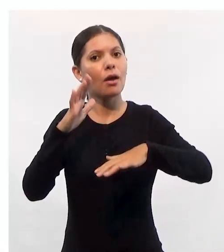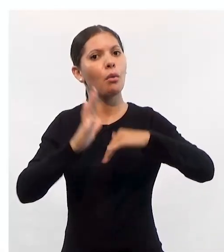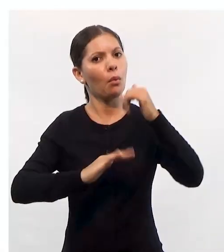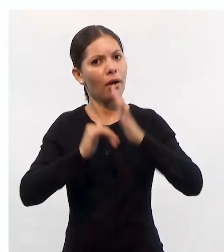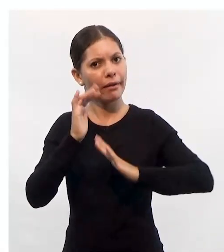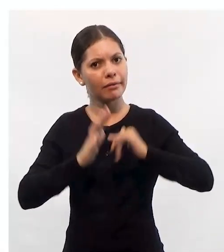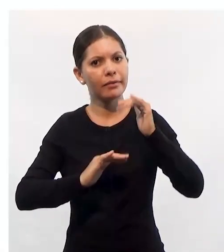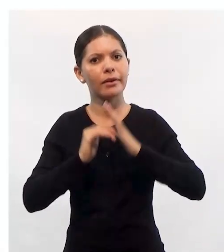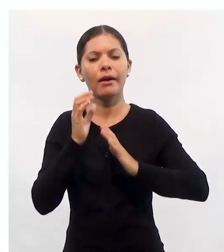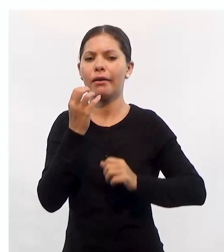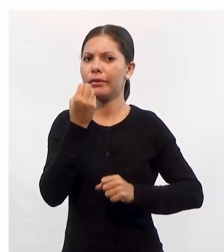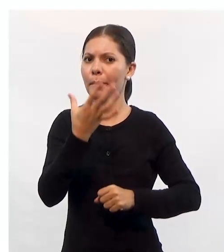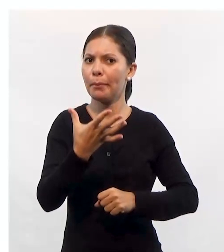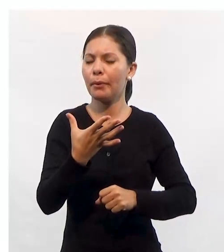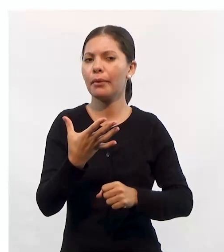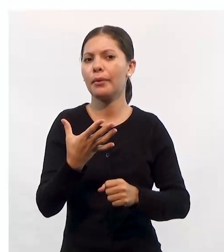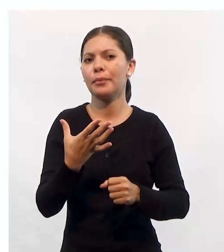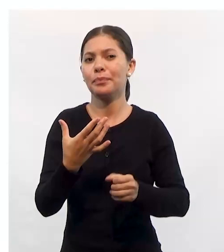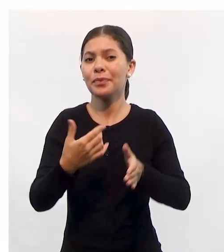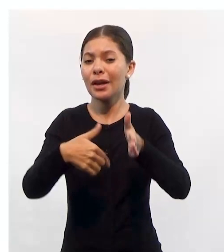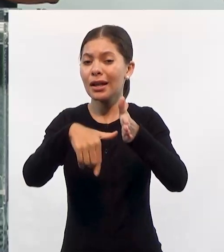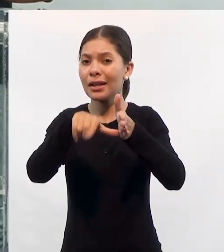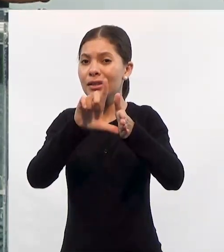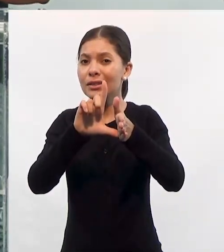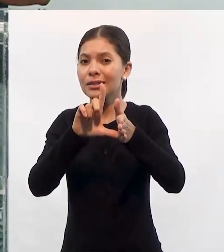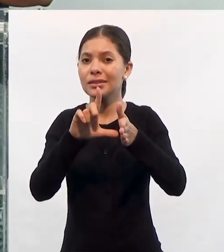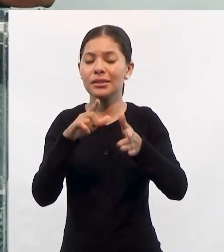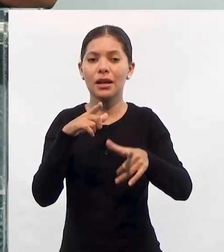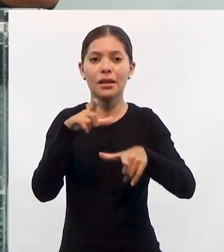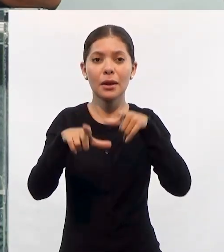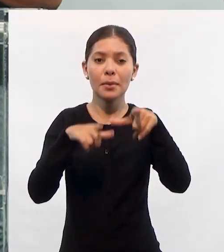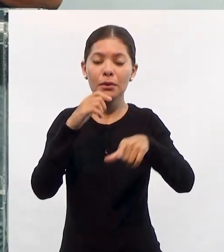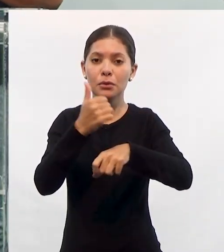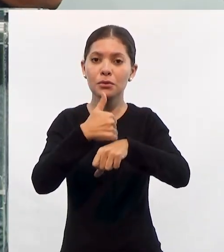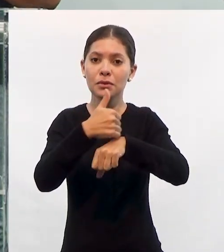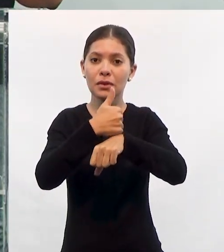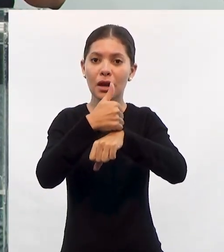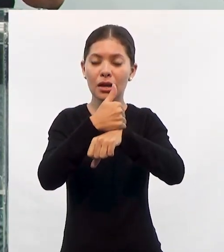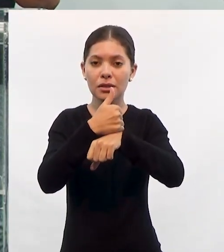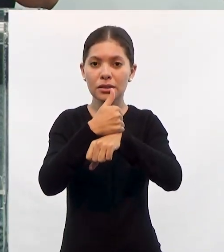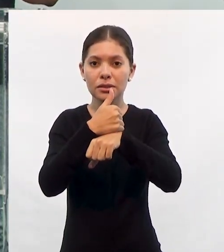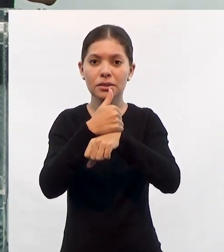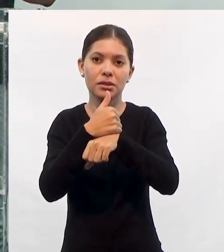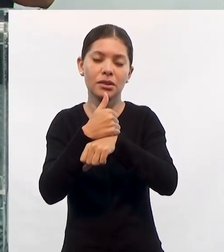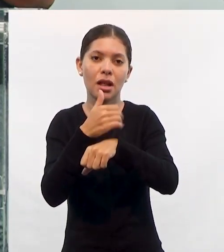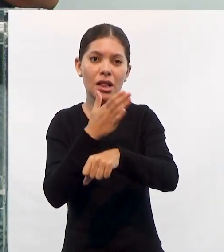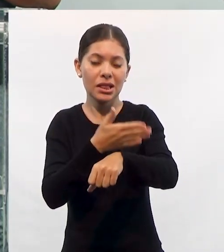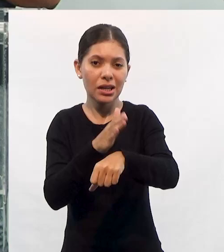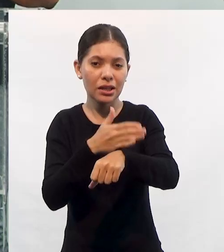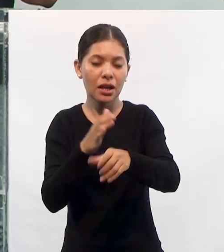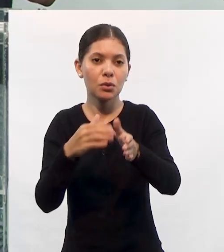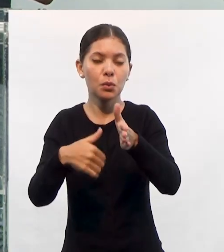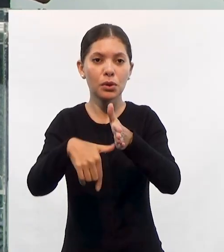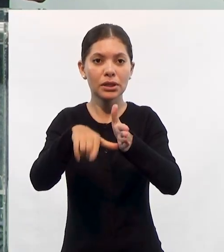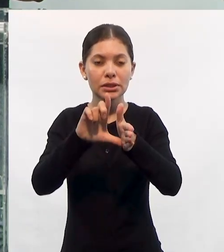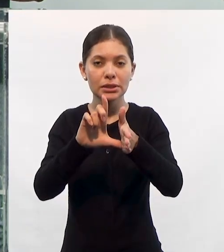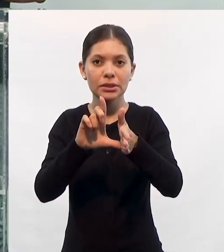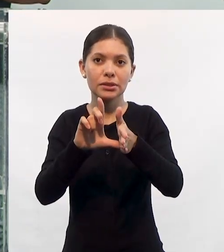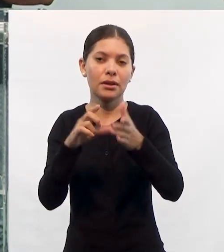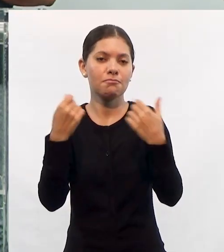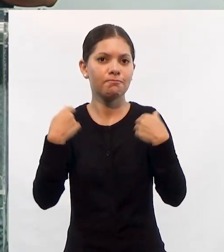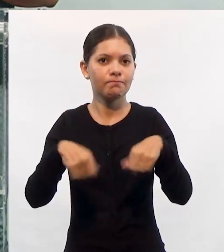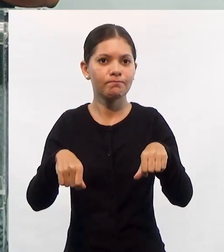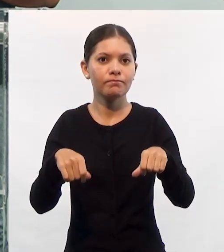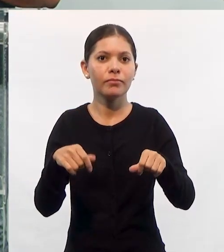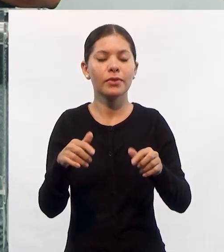temos aqueles trabalhadores que tiveram alguma qualificação formal. Eles são capazes de fazer algumas atividades intelectuais